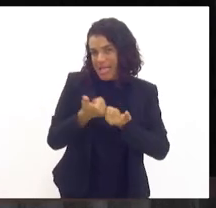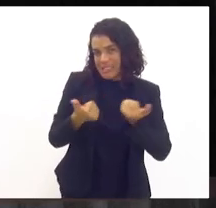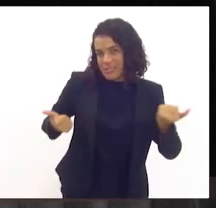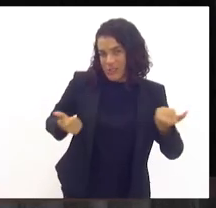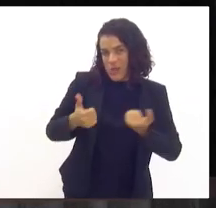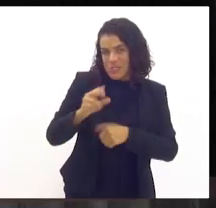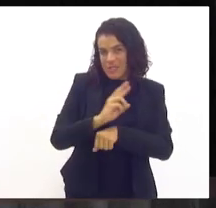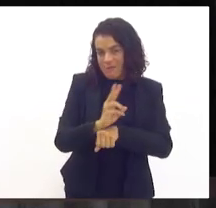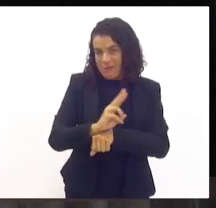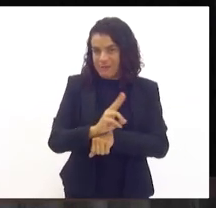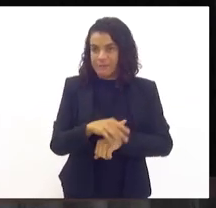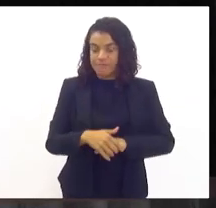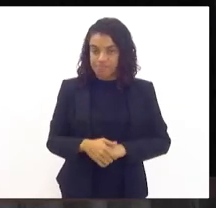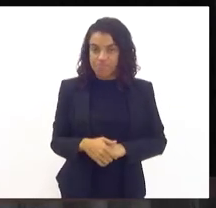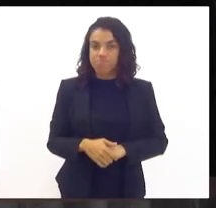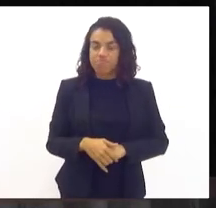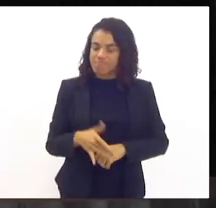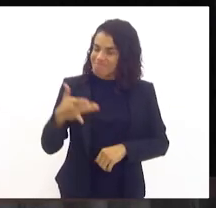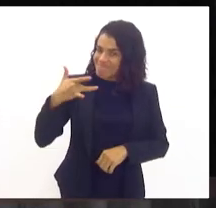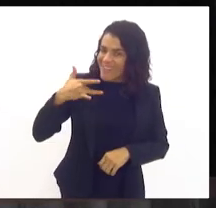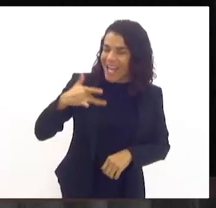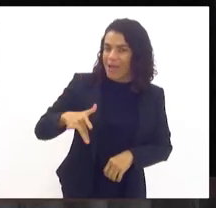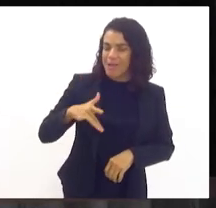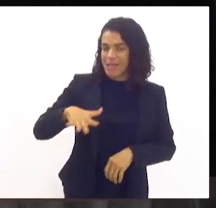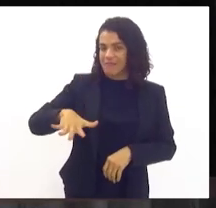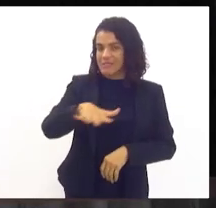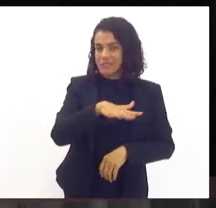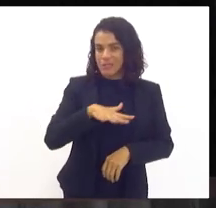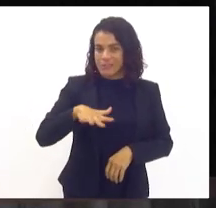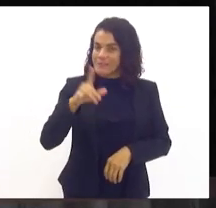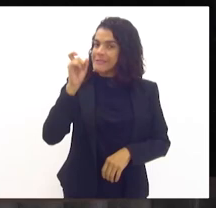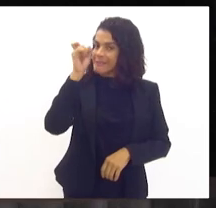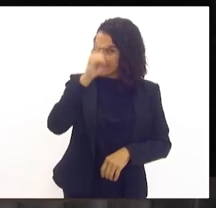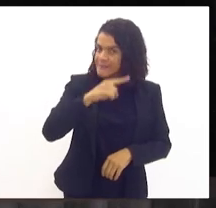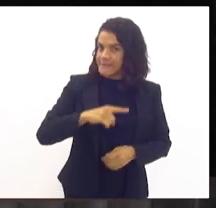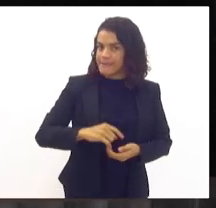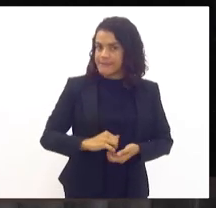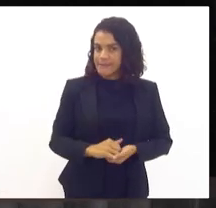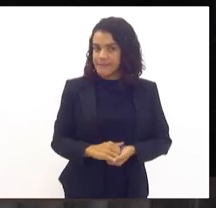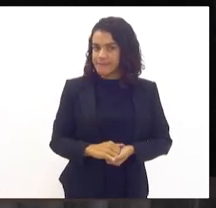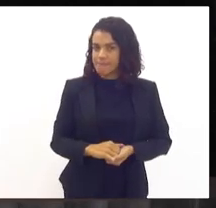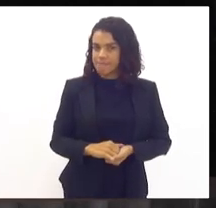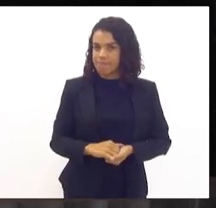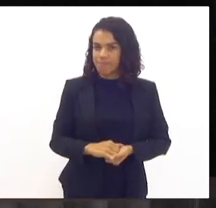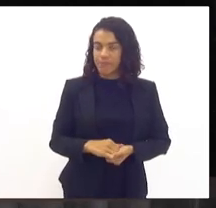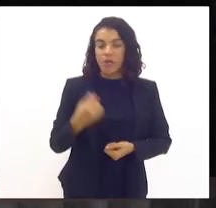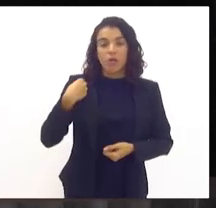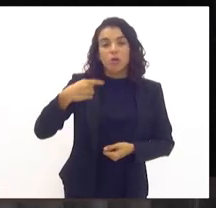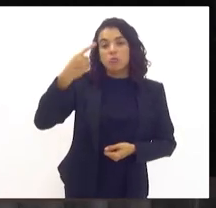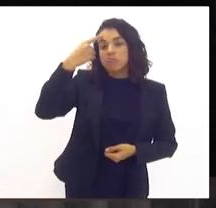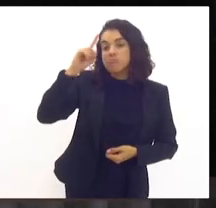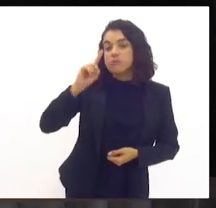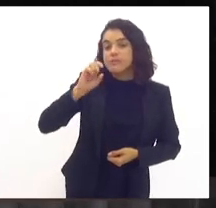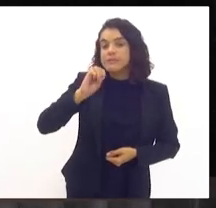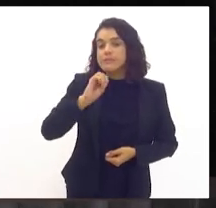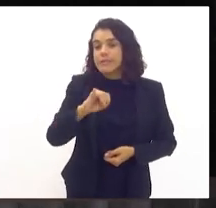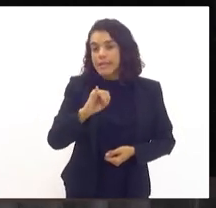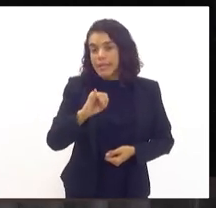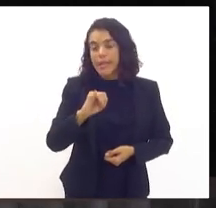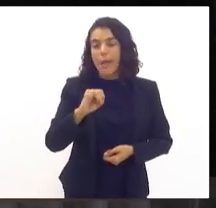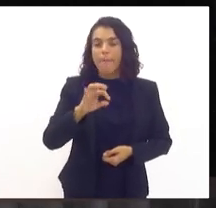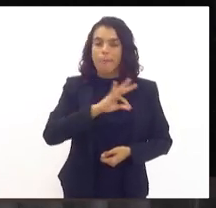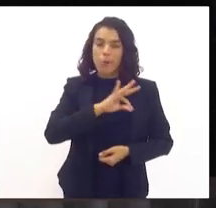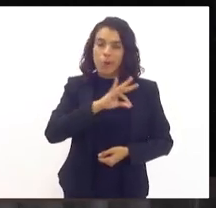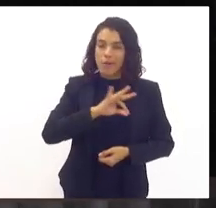Delegado Carlos Augusto, lamentável. Do jeito que a coisa está, está difícil. Não sei se essa questão da Polícia